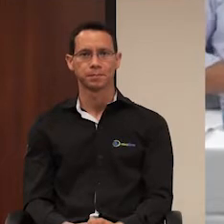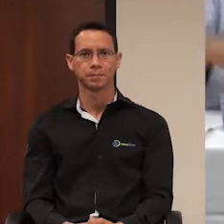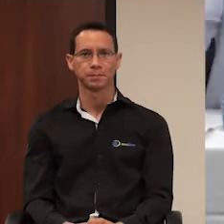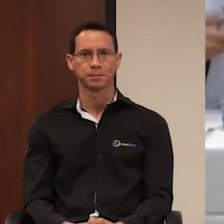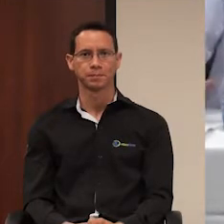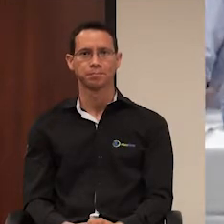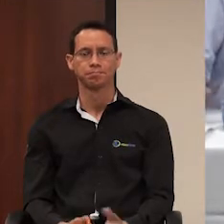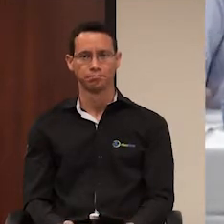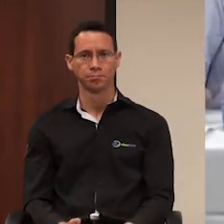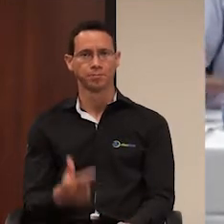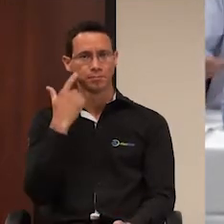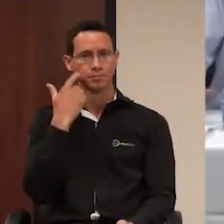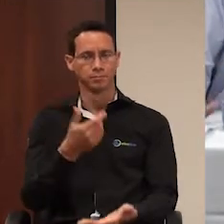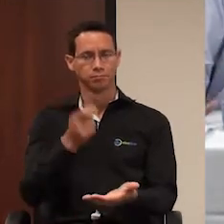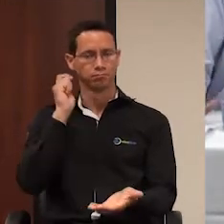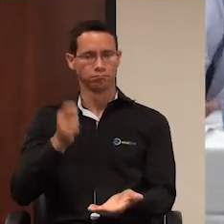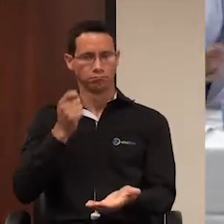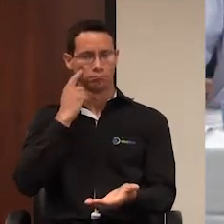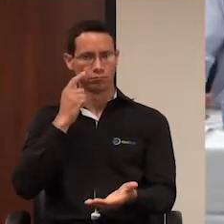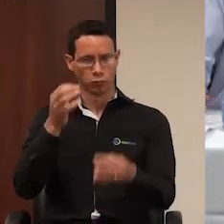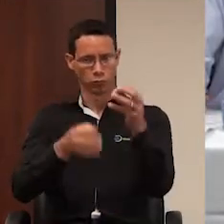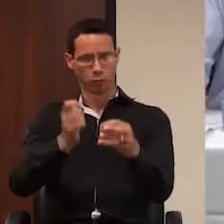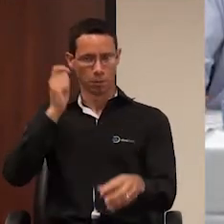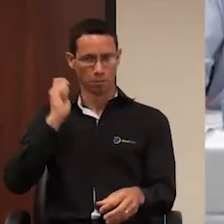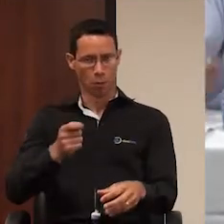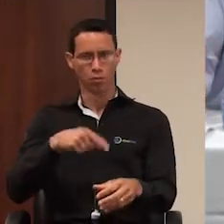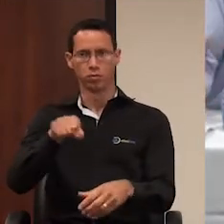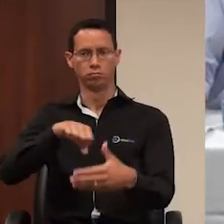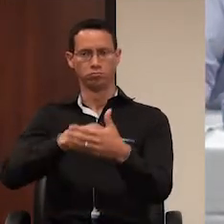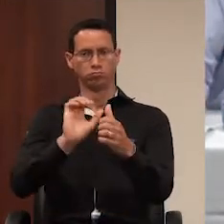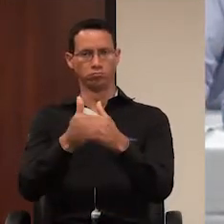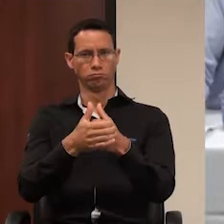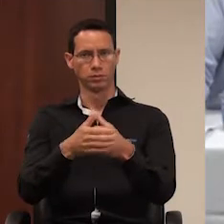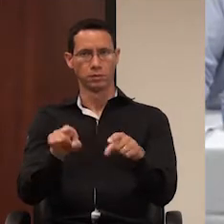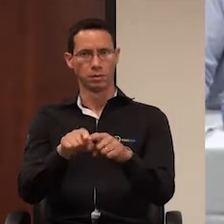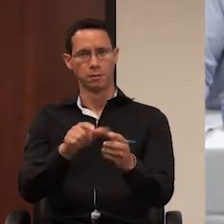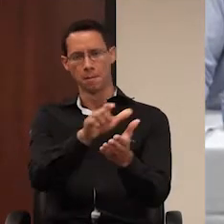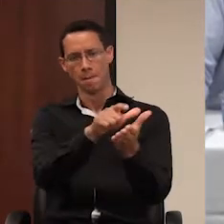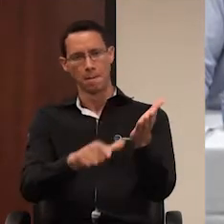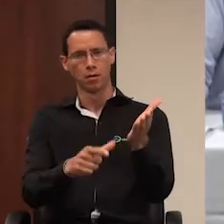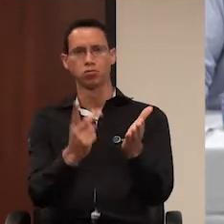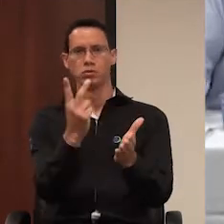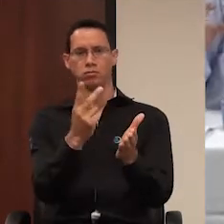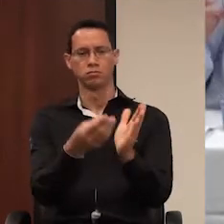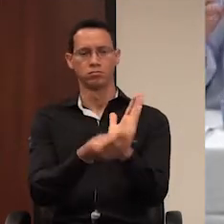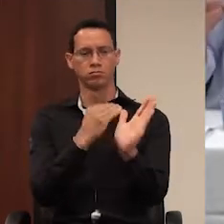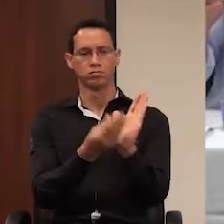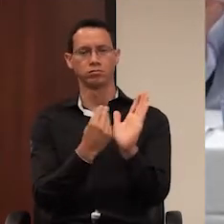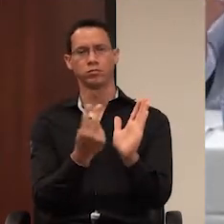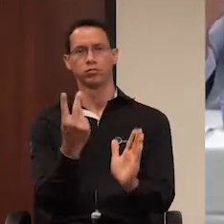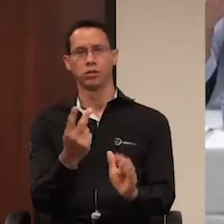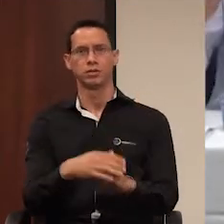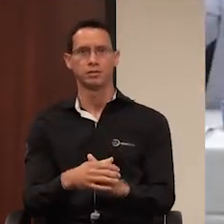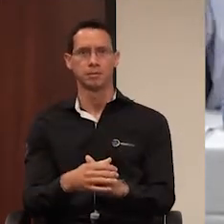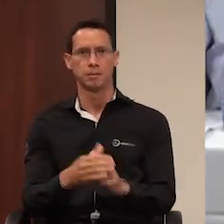E aí vinha a sentença, né? O juiz sentenciava, declarava a pessoa. A sentença também tinha 2 páginas, viu? Quando forçava um pouco de